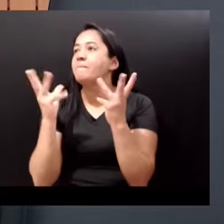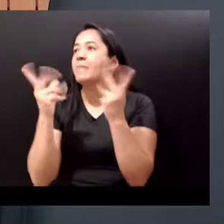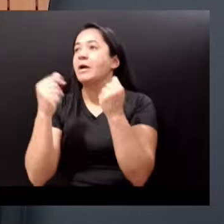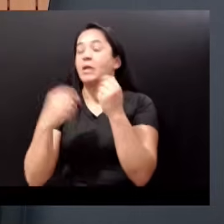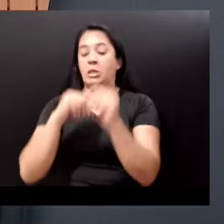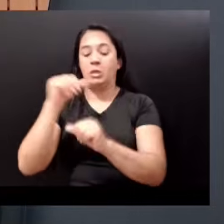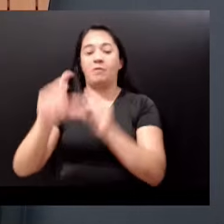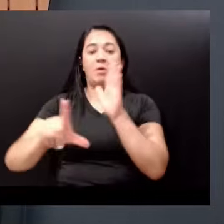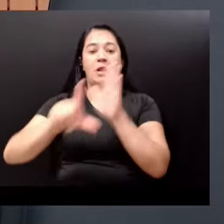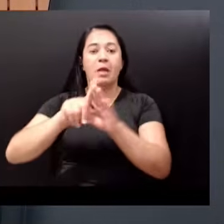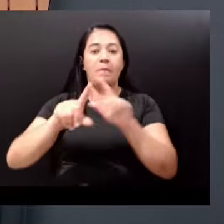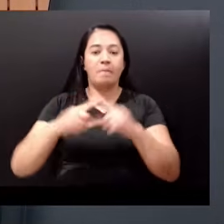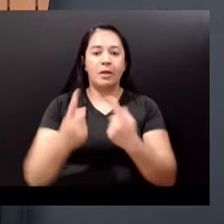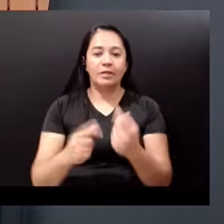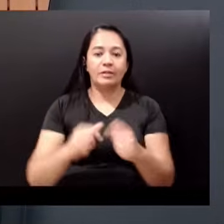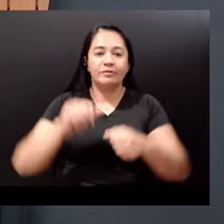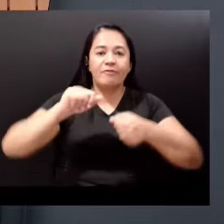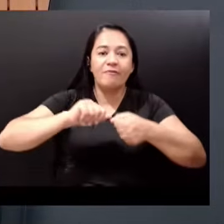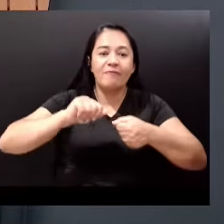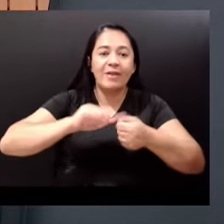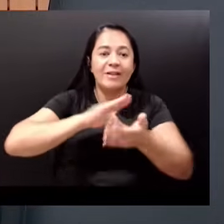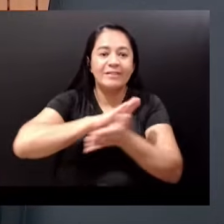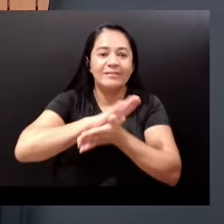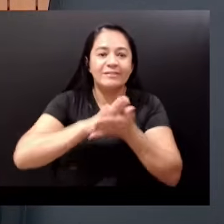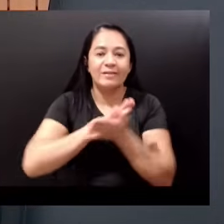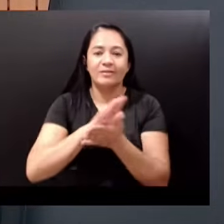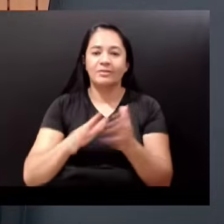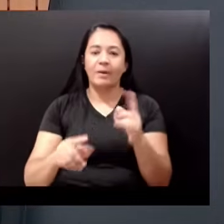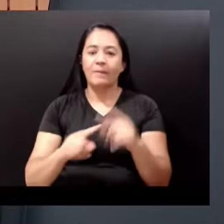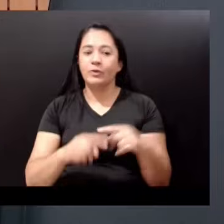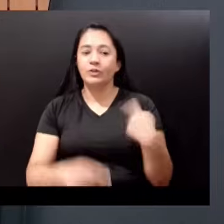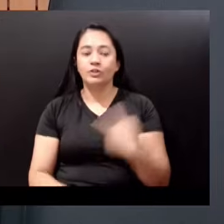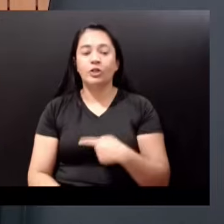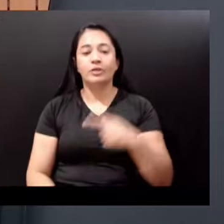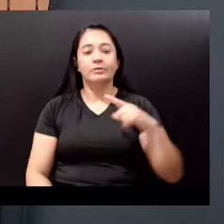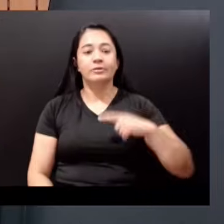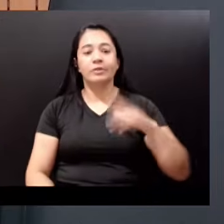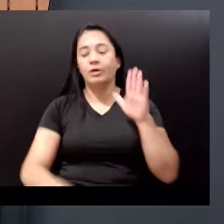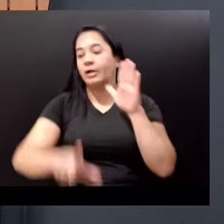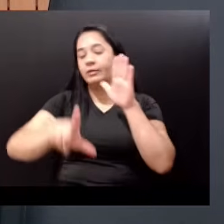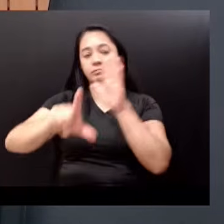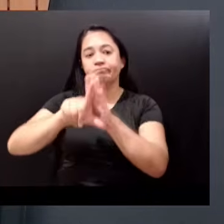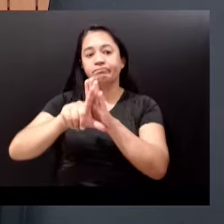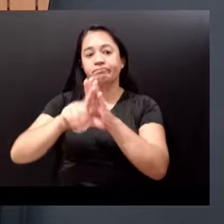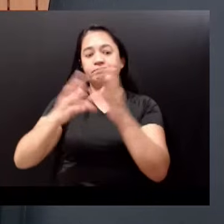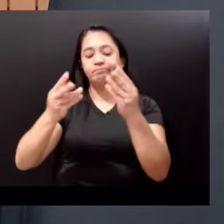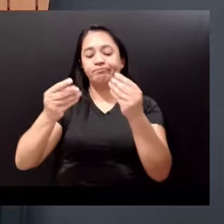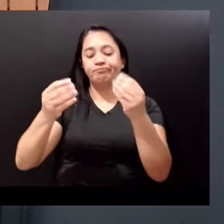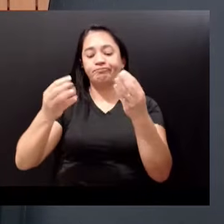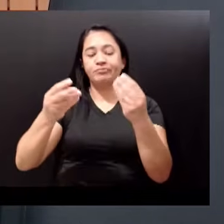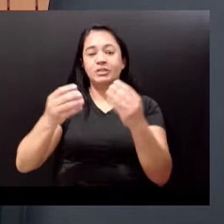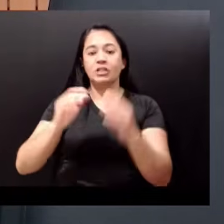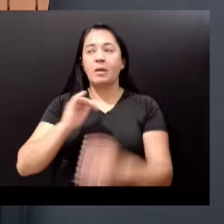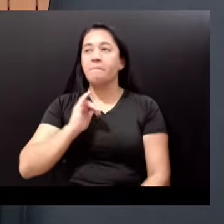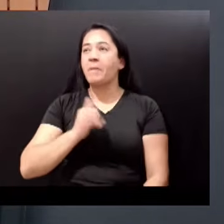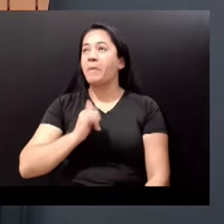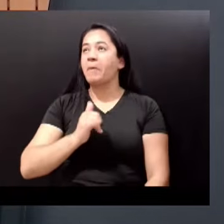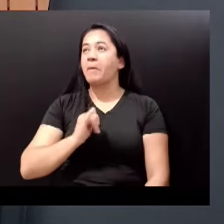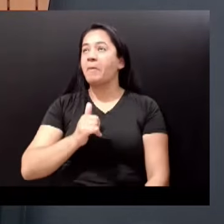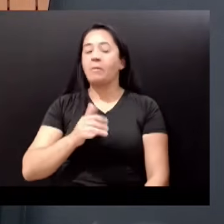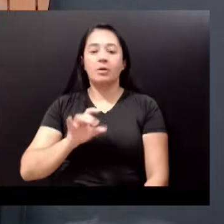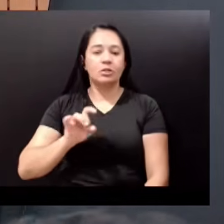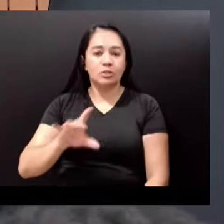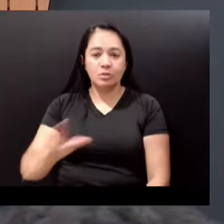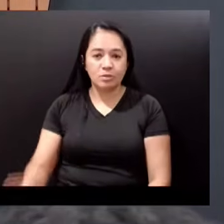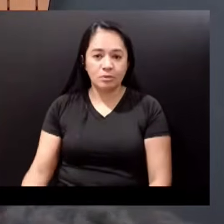acontece. Quer dizer, porque a gente tem uma legislação, me desculpe, mas é muito discurso, né?